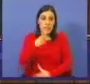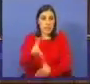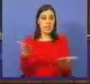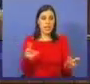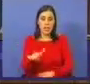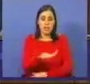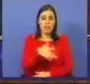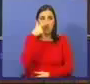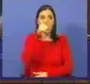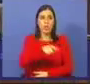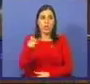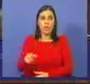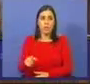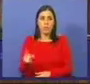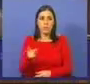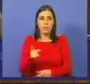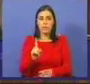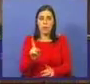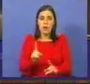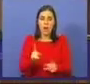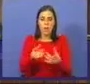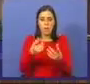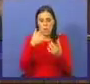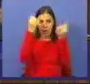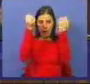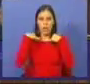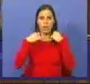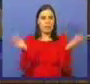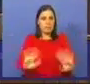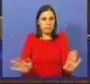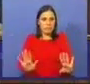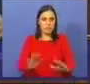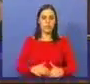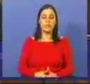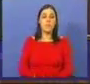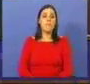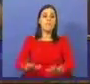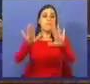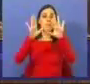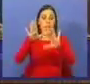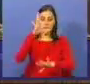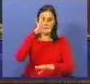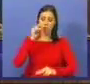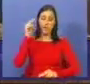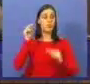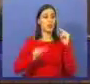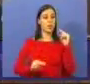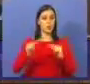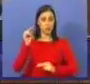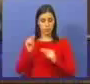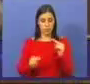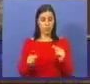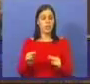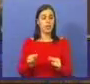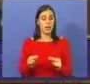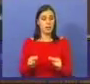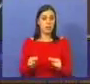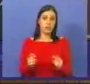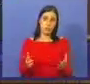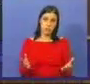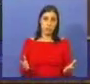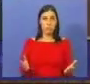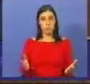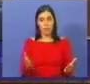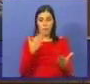nestas circunstâncias, é que as pessoas não se deixem iludir. Mas que um Ministro das Finanças tenha que,